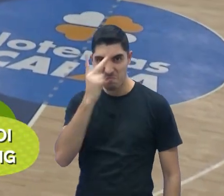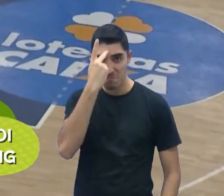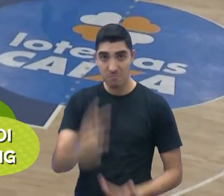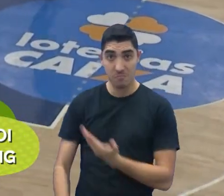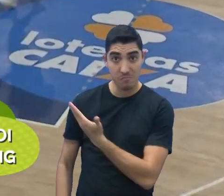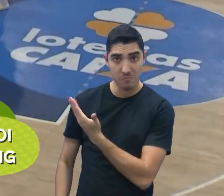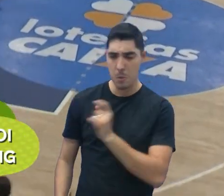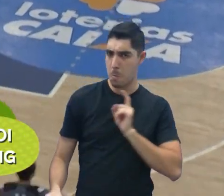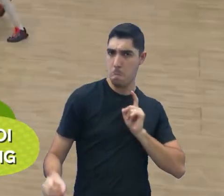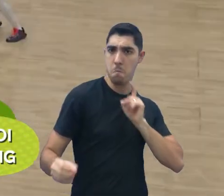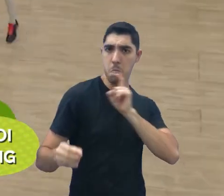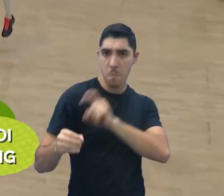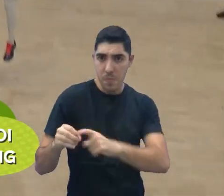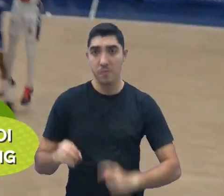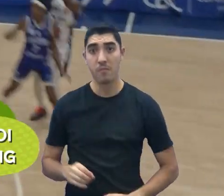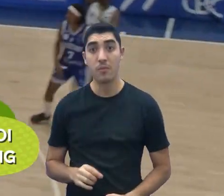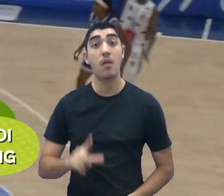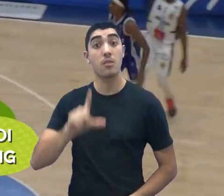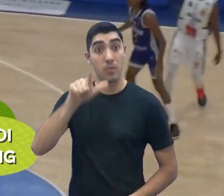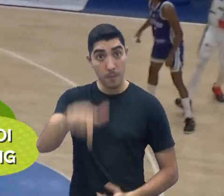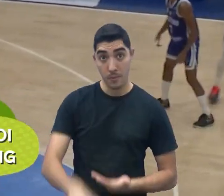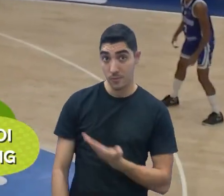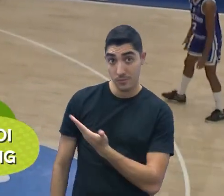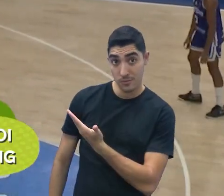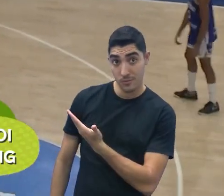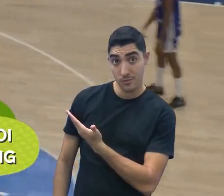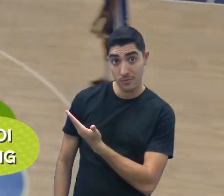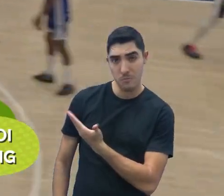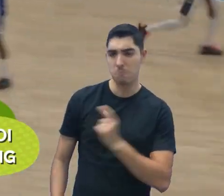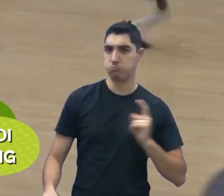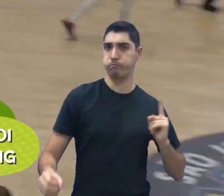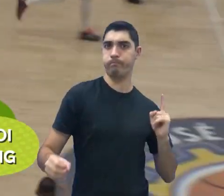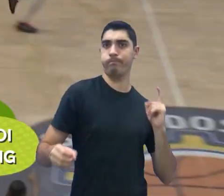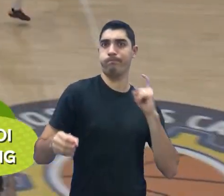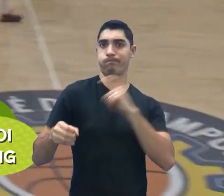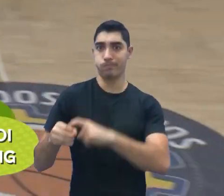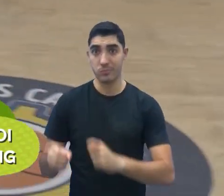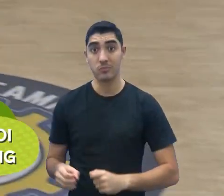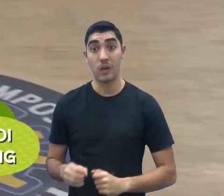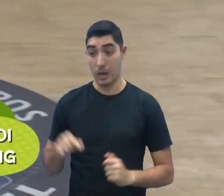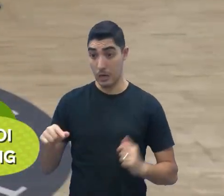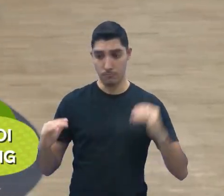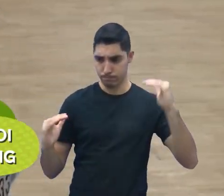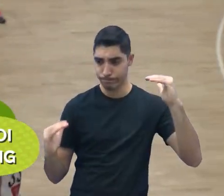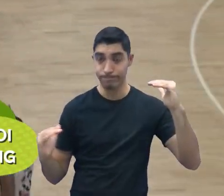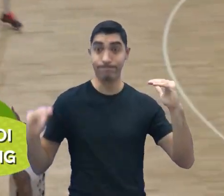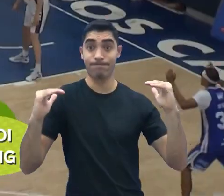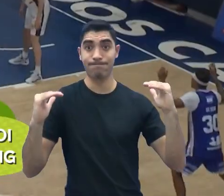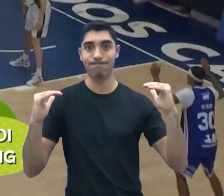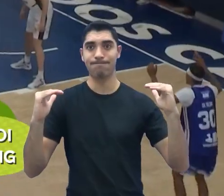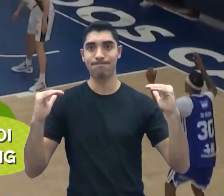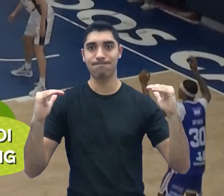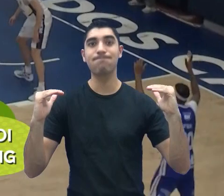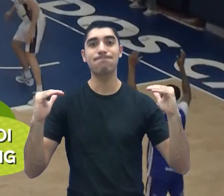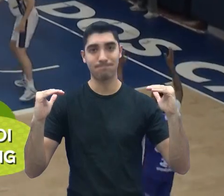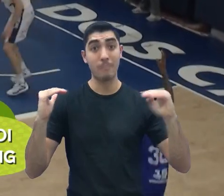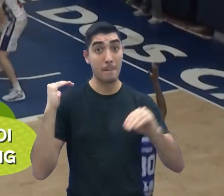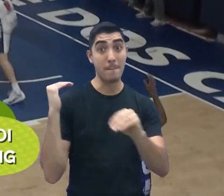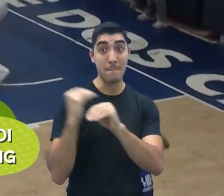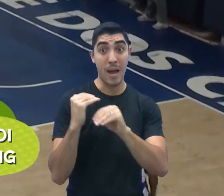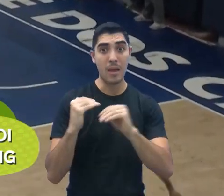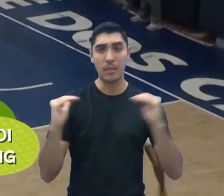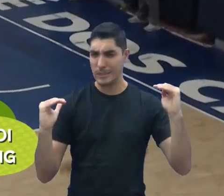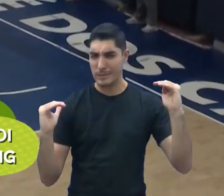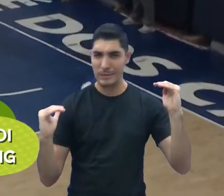primeiro de 2, depois de 3. O São José encostou no placar. A virada veio